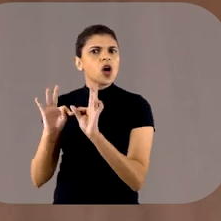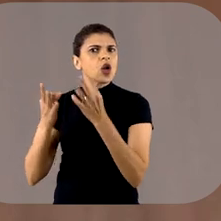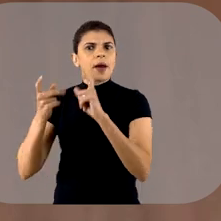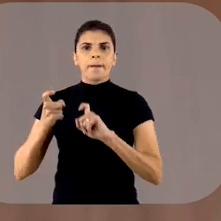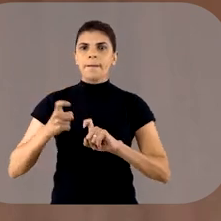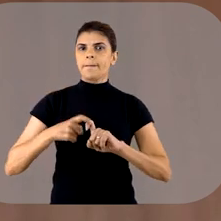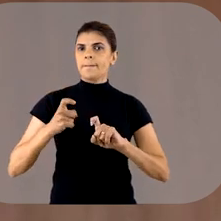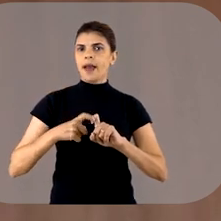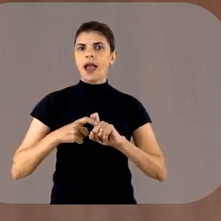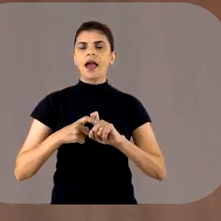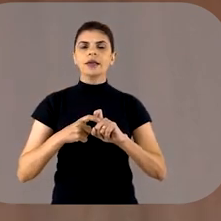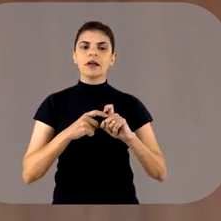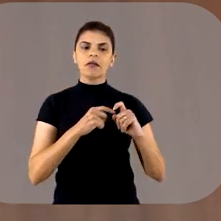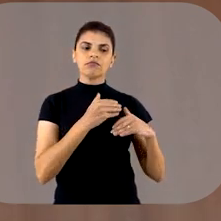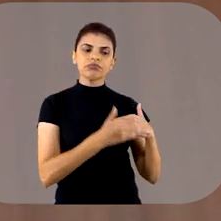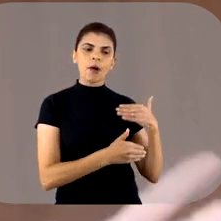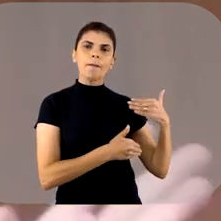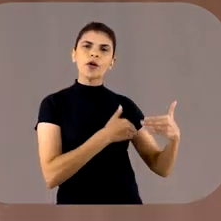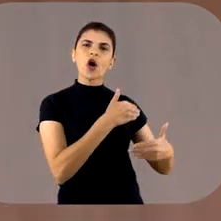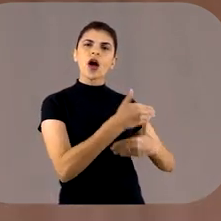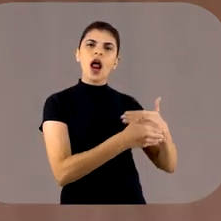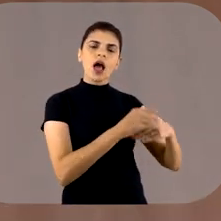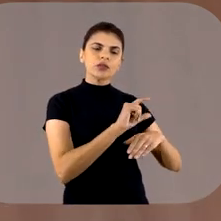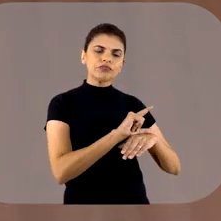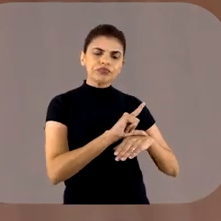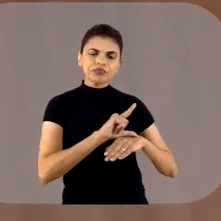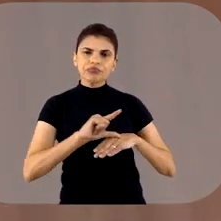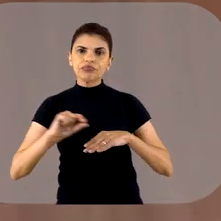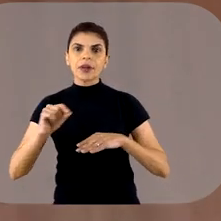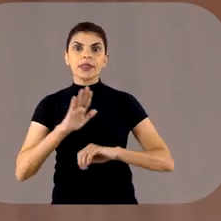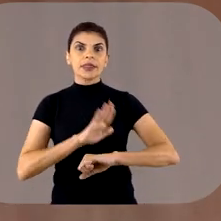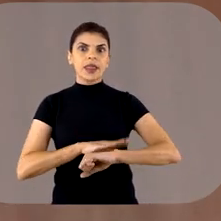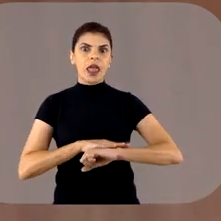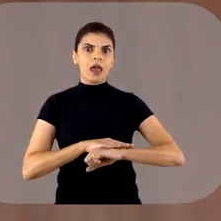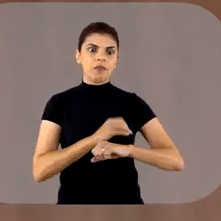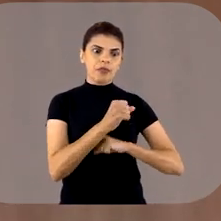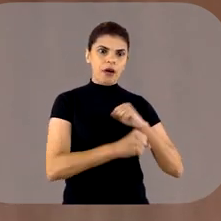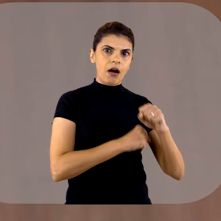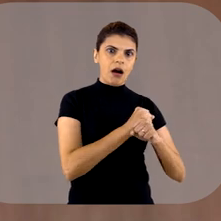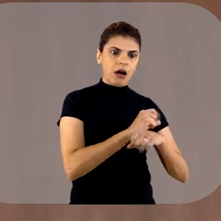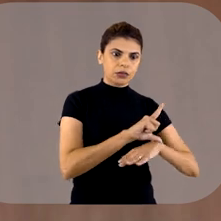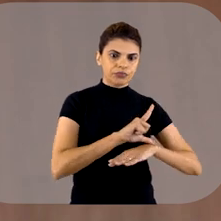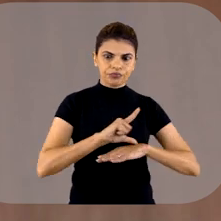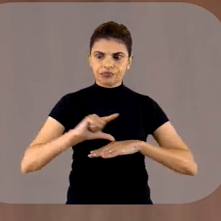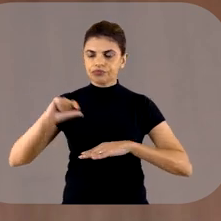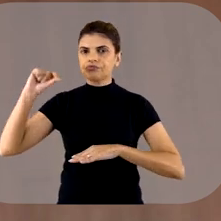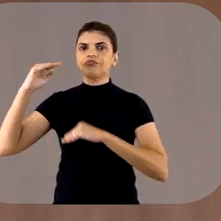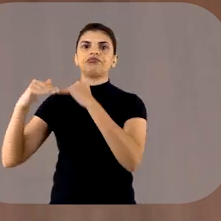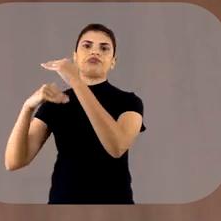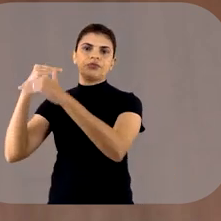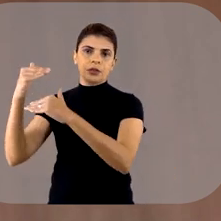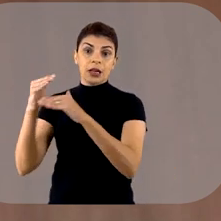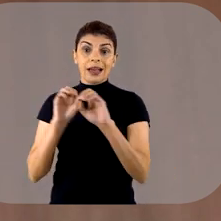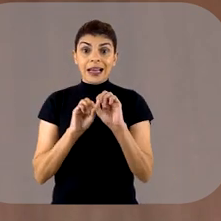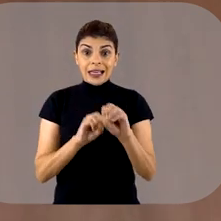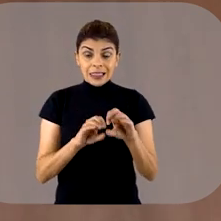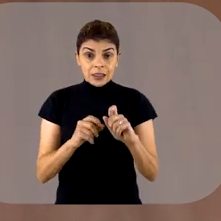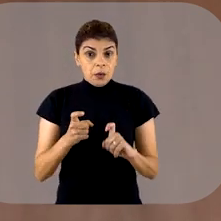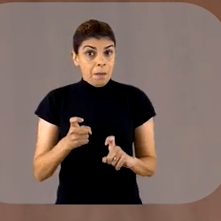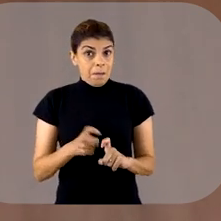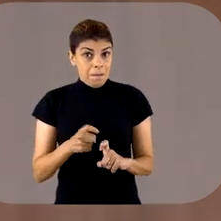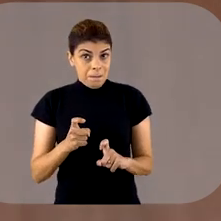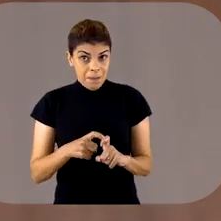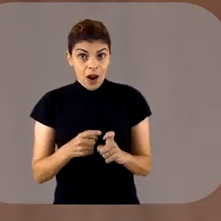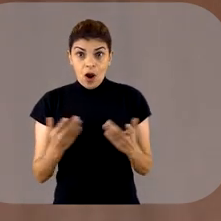tecnologia médica que se eh que evoluísse progressivamente no tempo eh falar do ensino